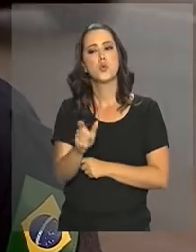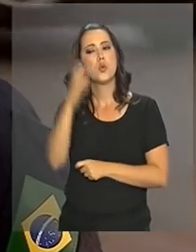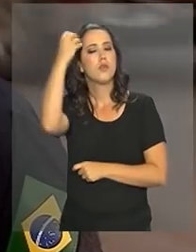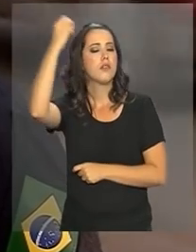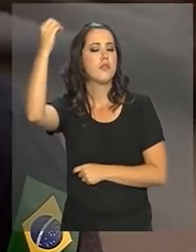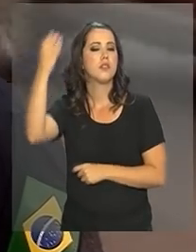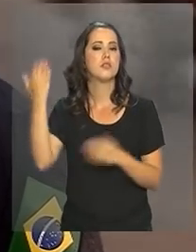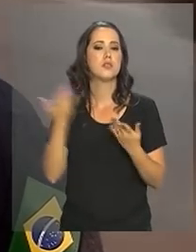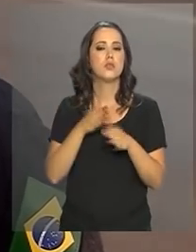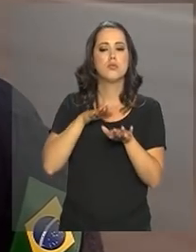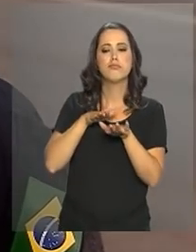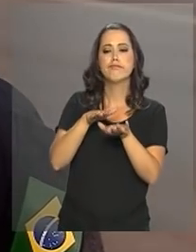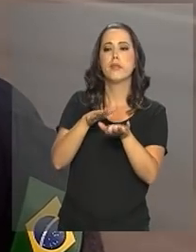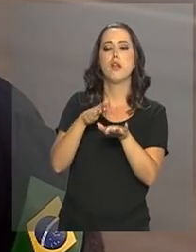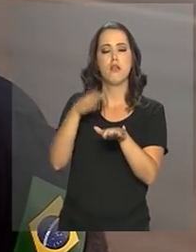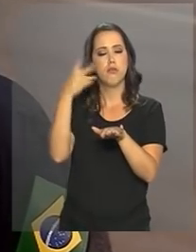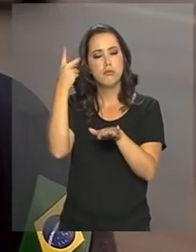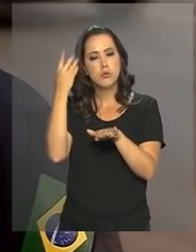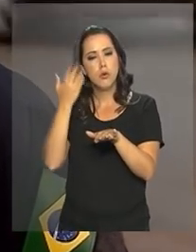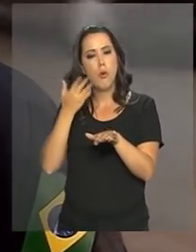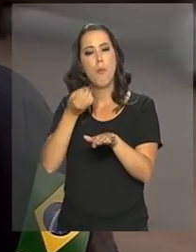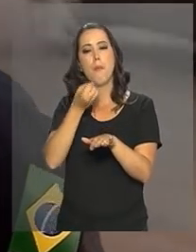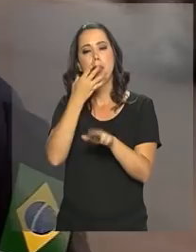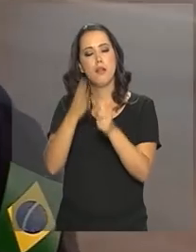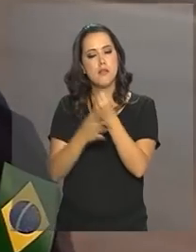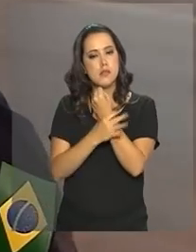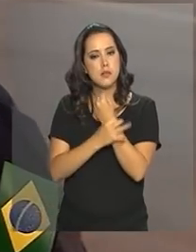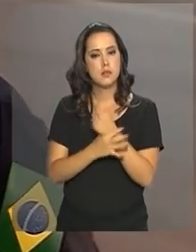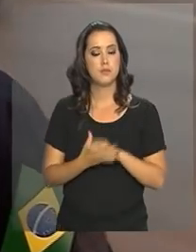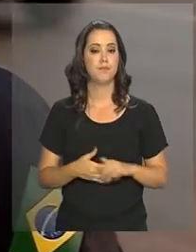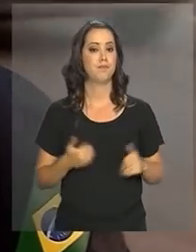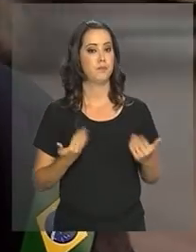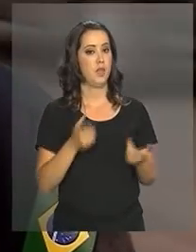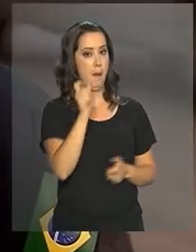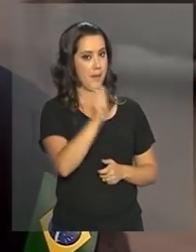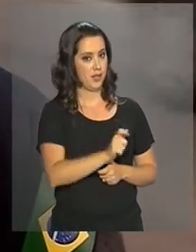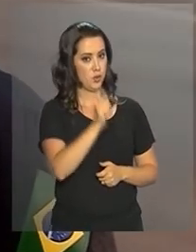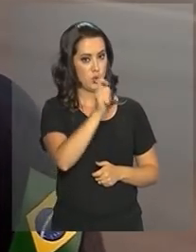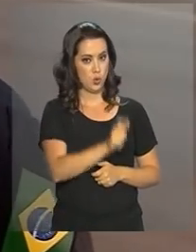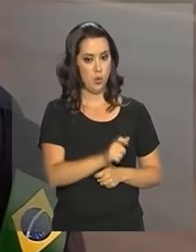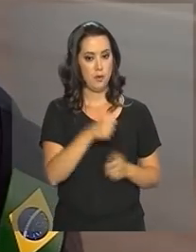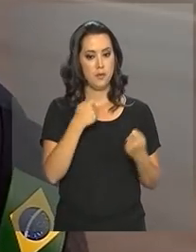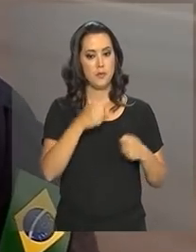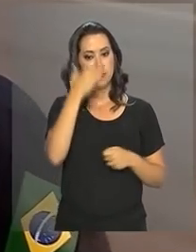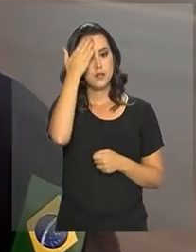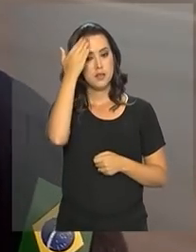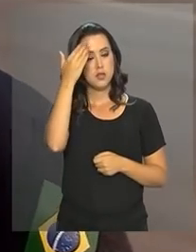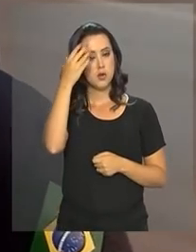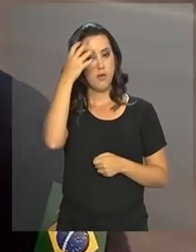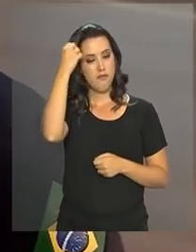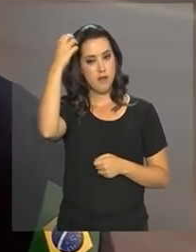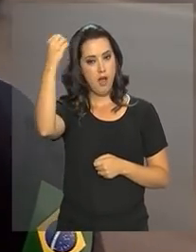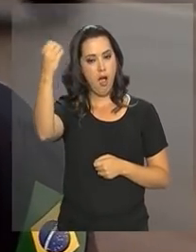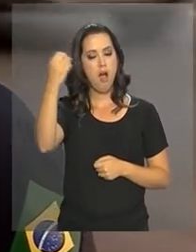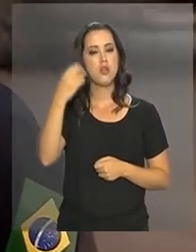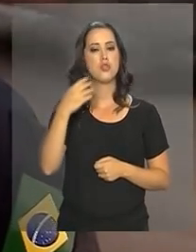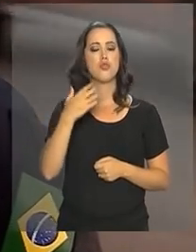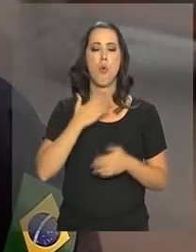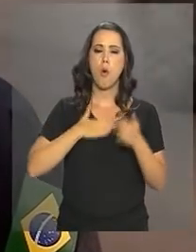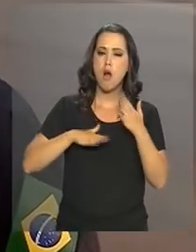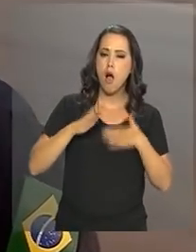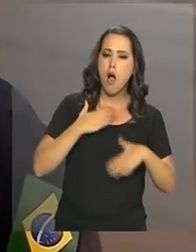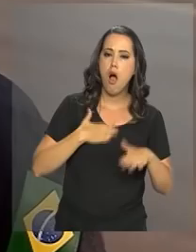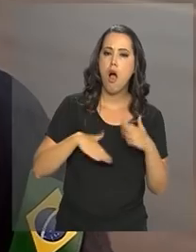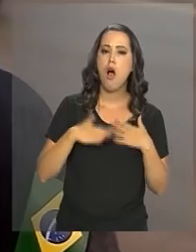eleitor trafegar aí com segurança? Então, que o eleitor ele saia para pegar a estrada descansado,